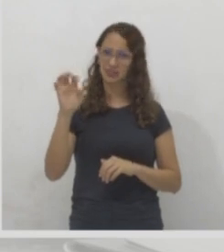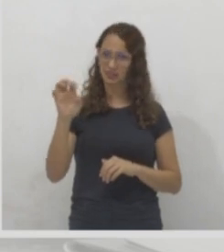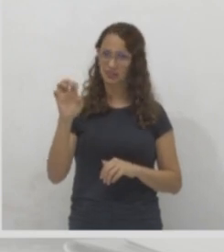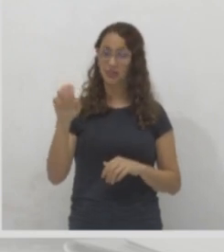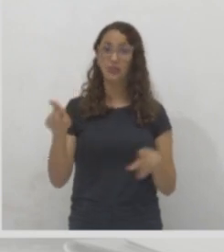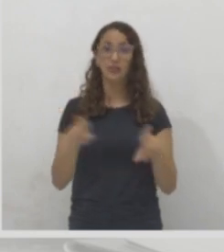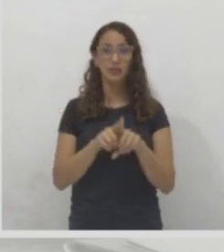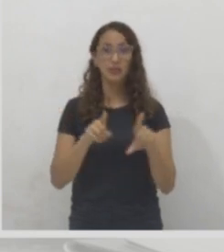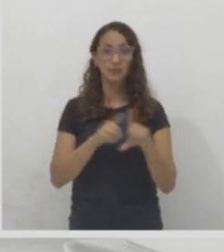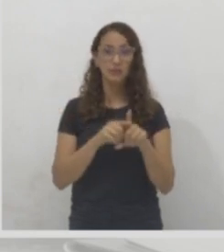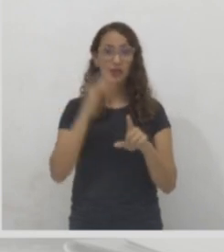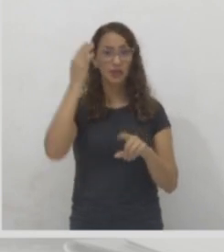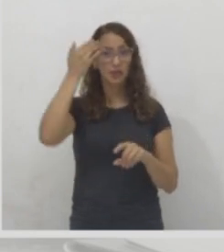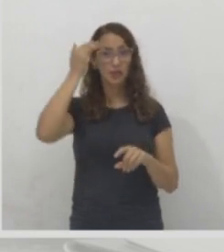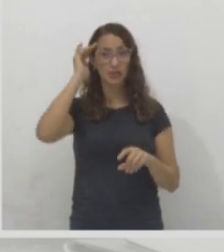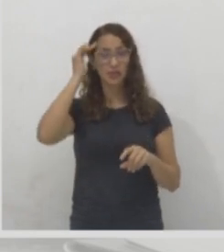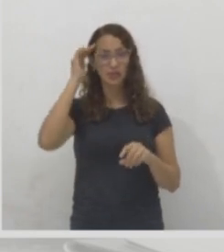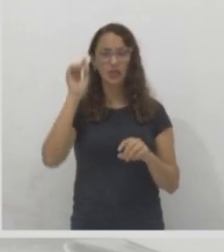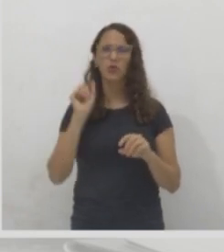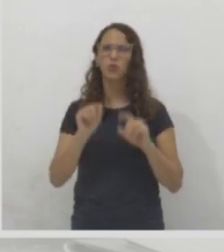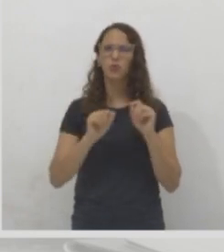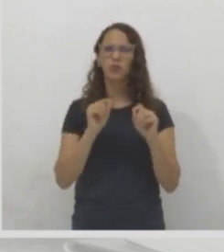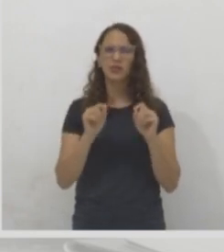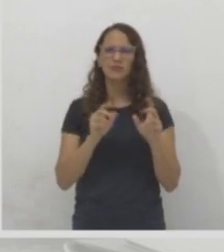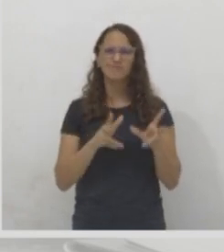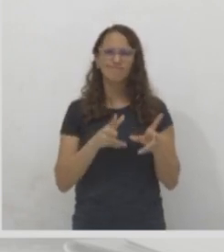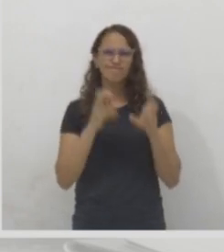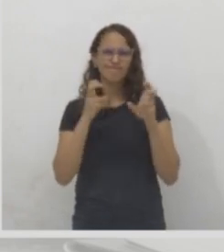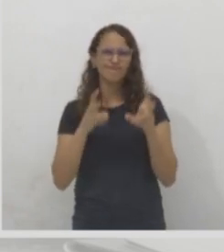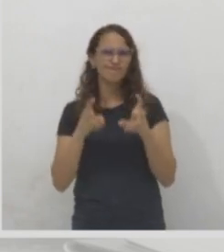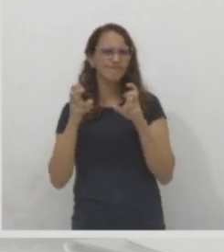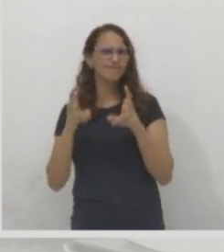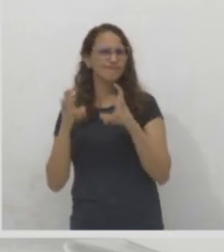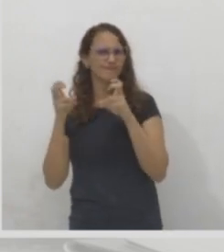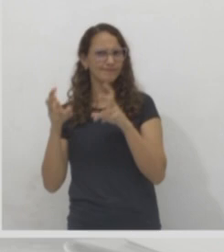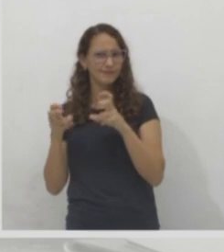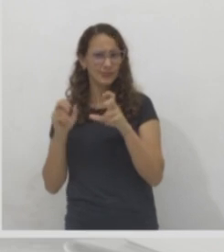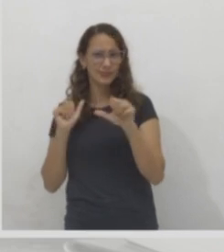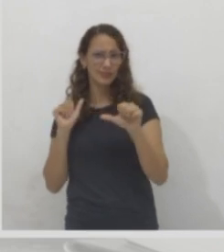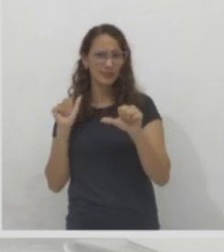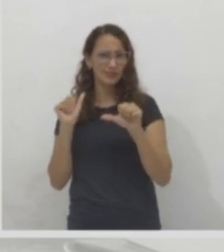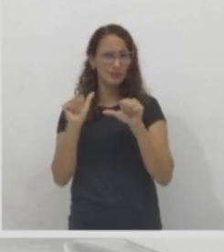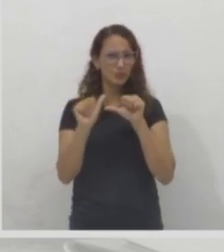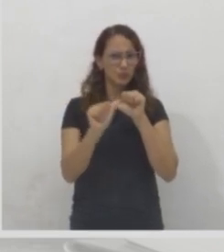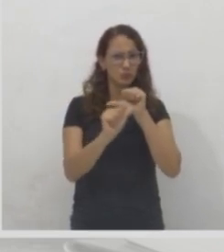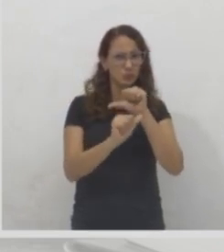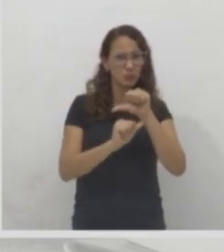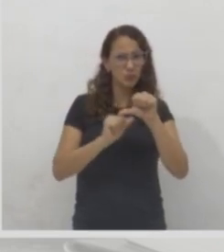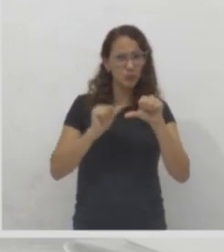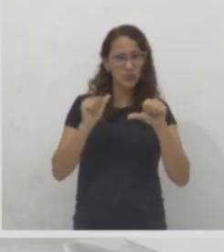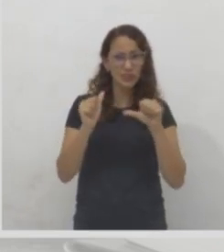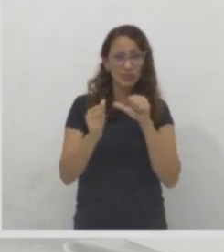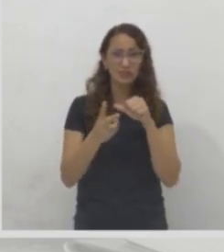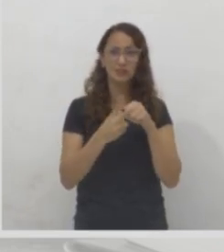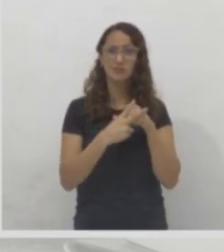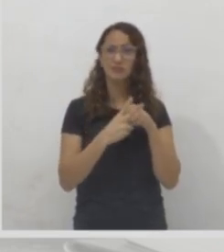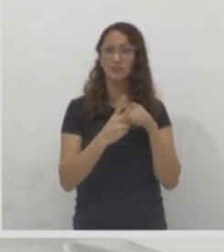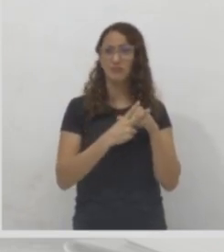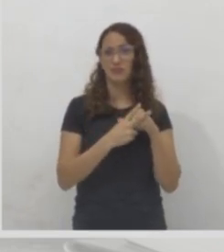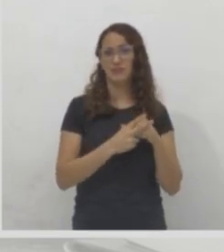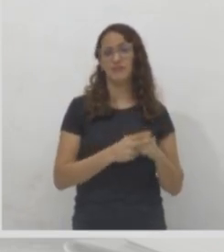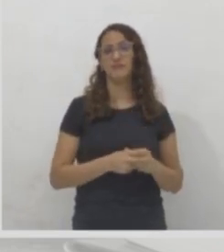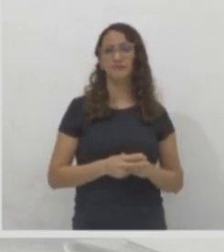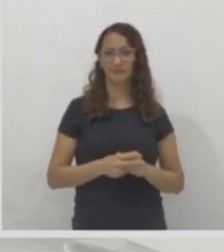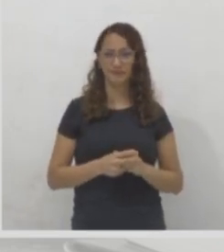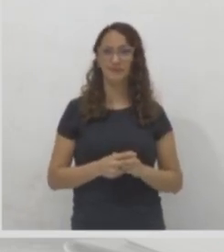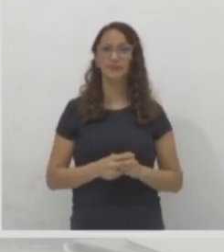os efeitos de sentido provocados pela transitividade verbal.